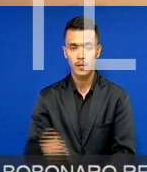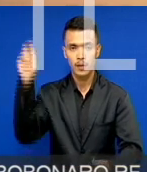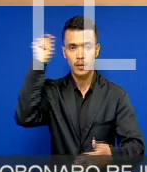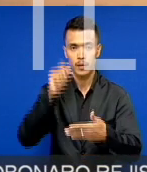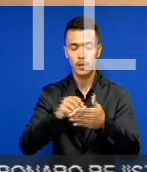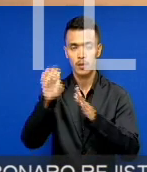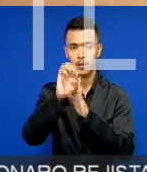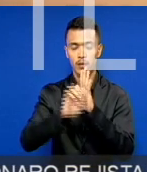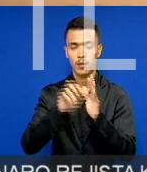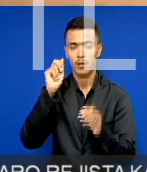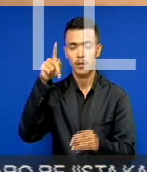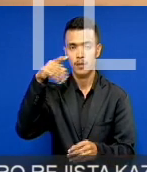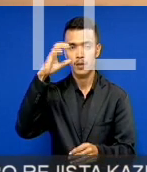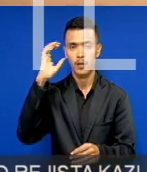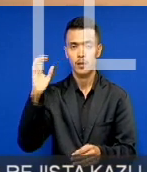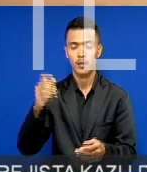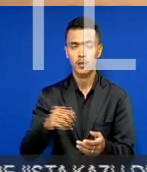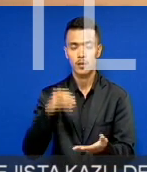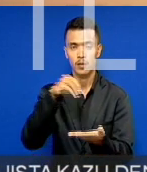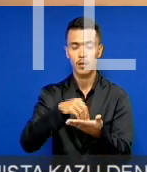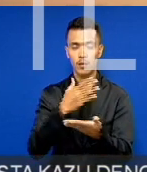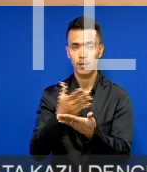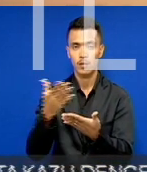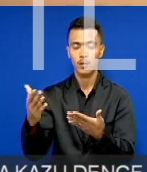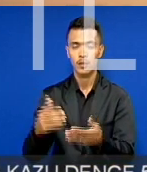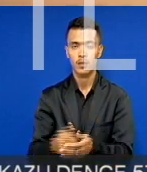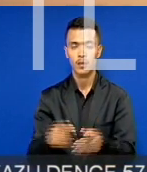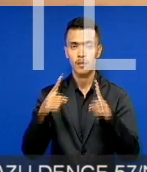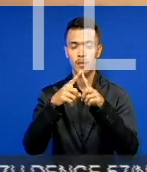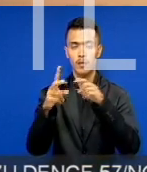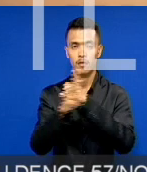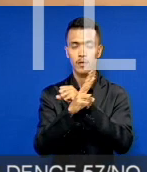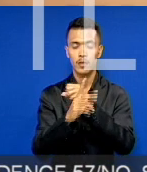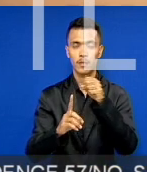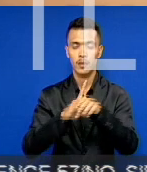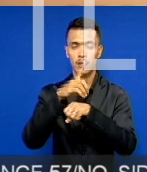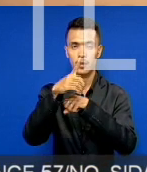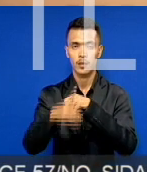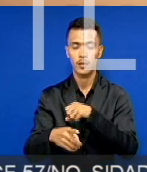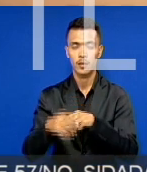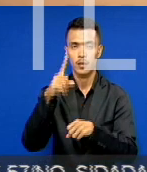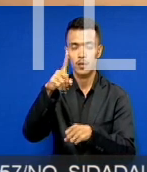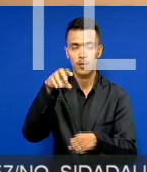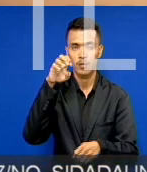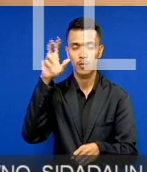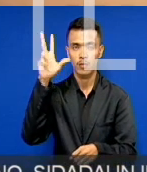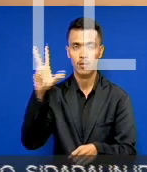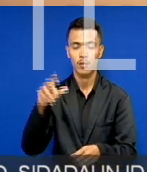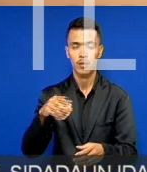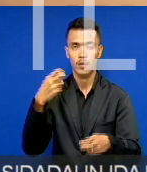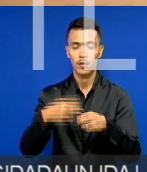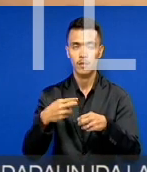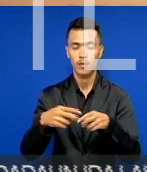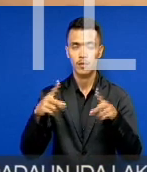Secretária de Estado de Proteção Civil descarrega material de recuperação para vítima de desastre natural ato Tolo Racing, na bem